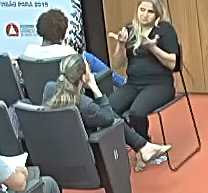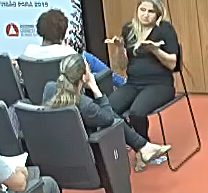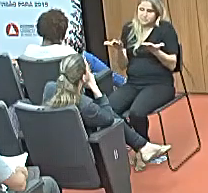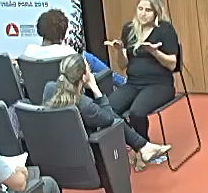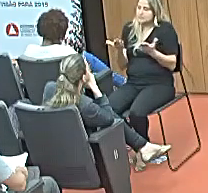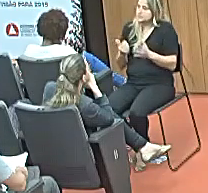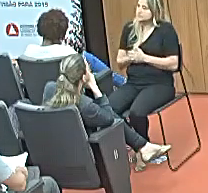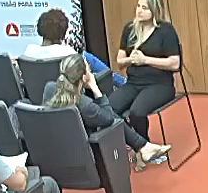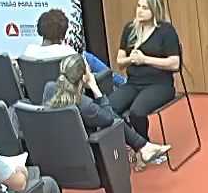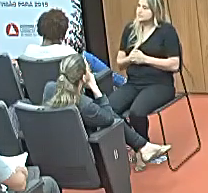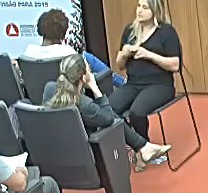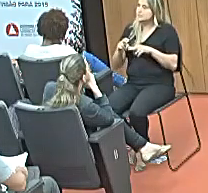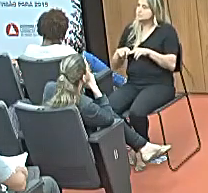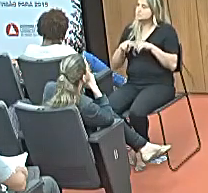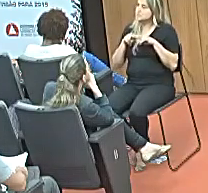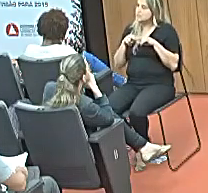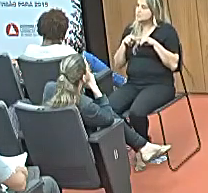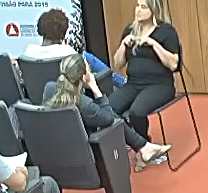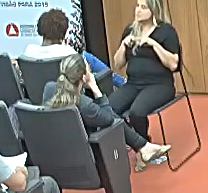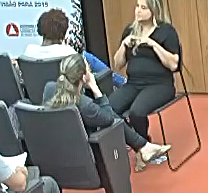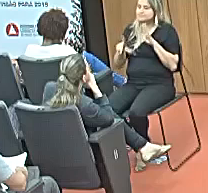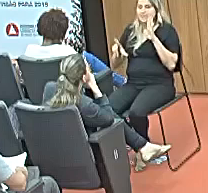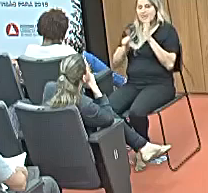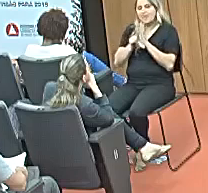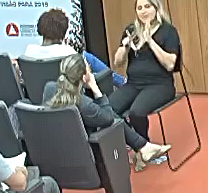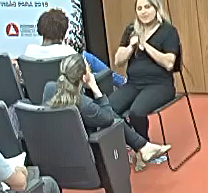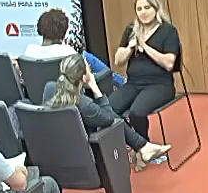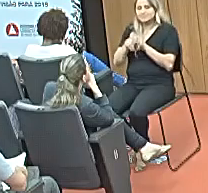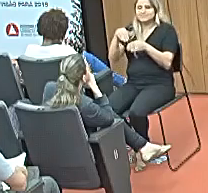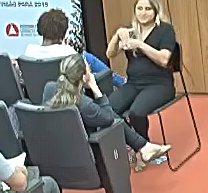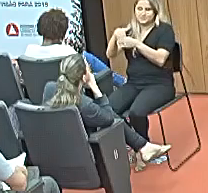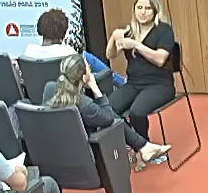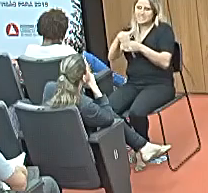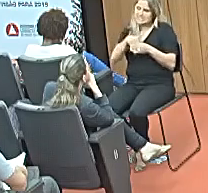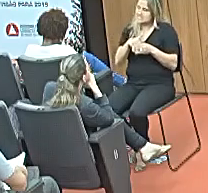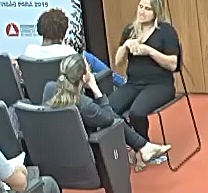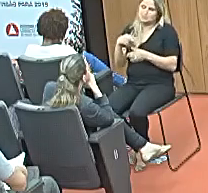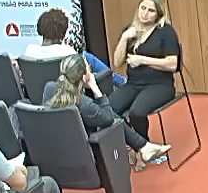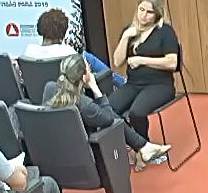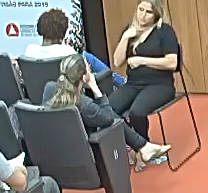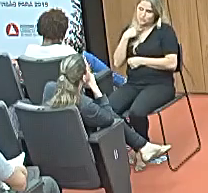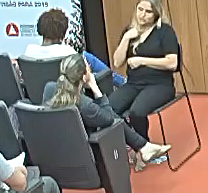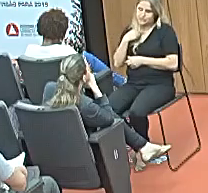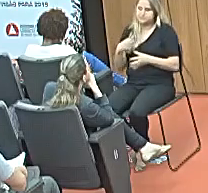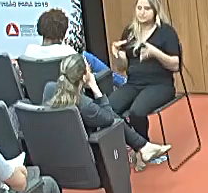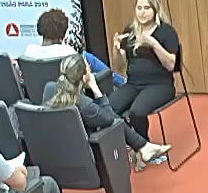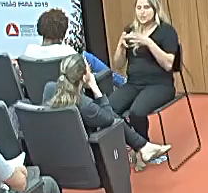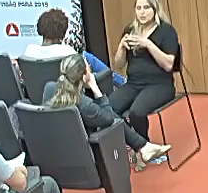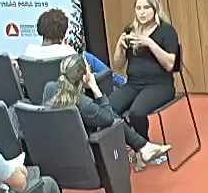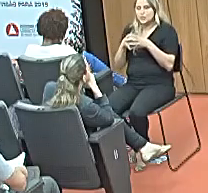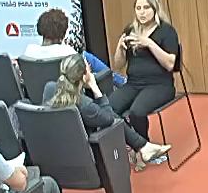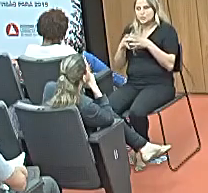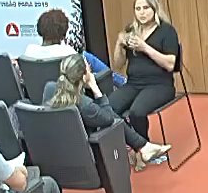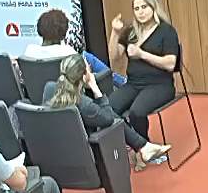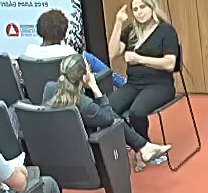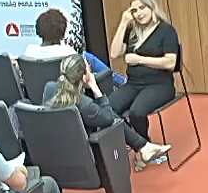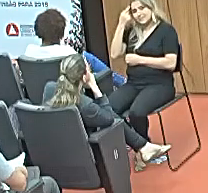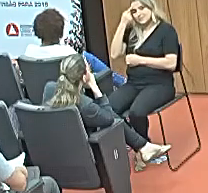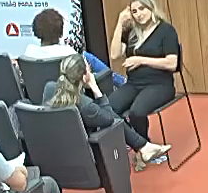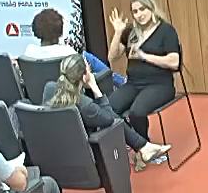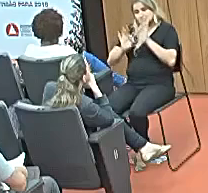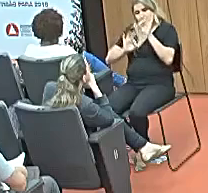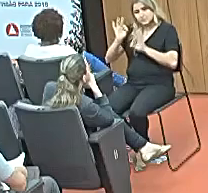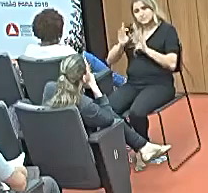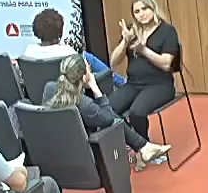ano pô é questões da legislação eleitoral que a gente o grupo acho que esse programa deveria ser